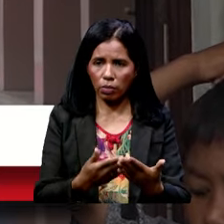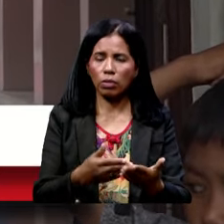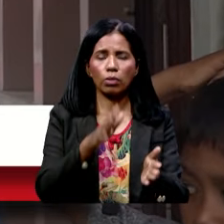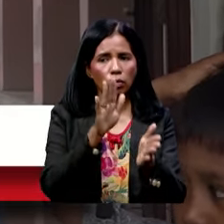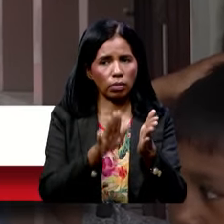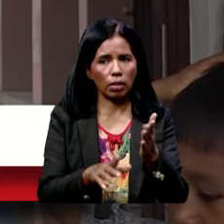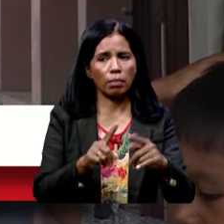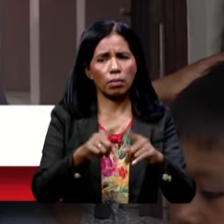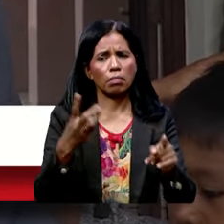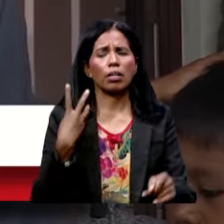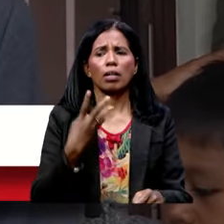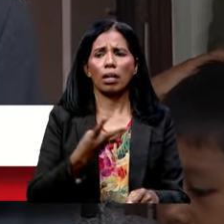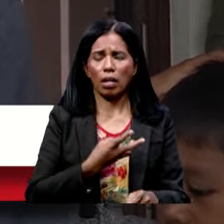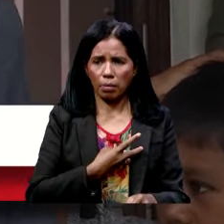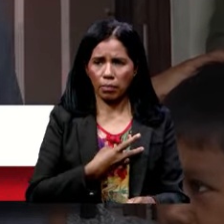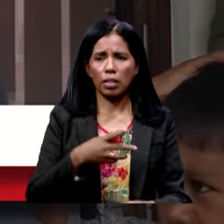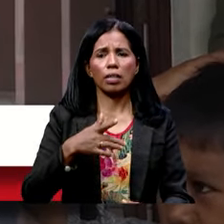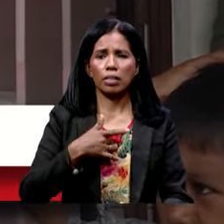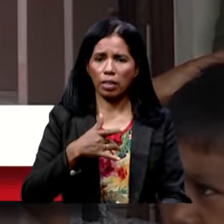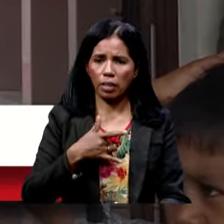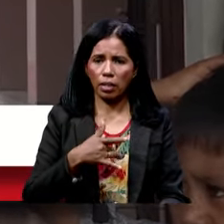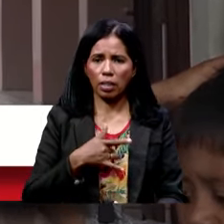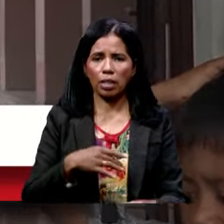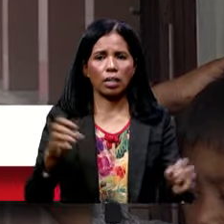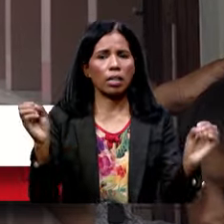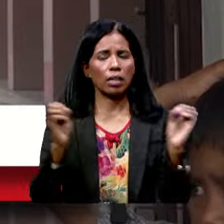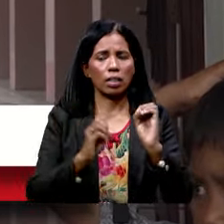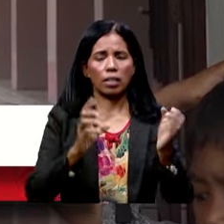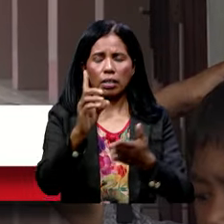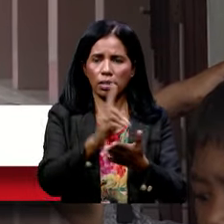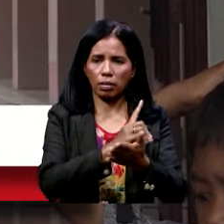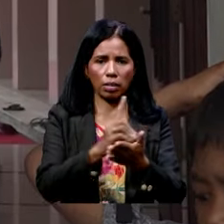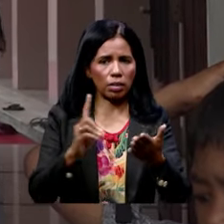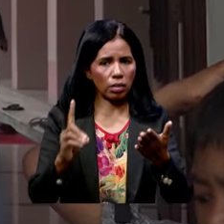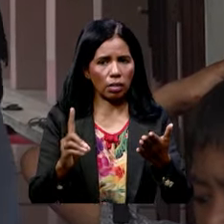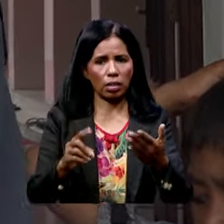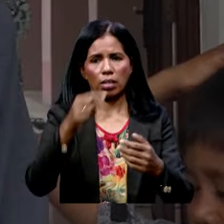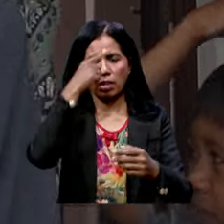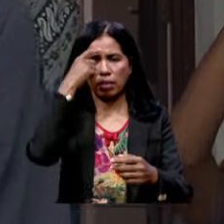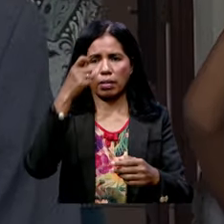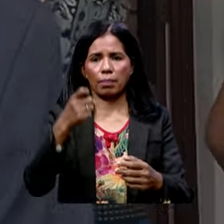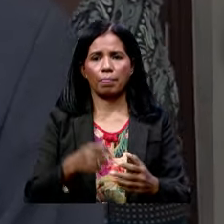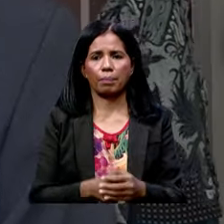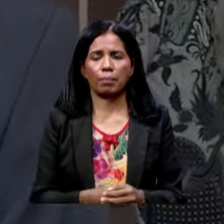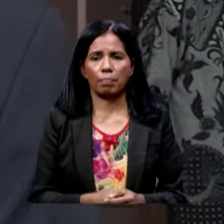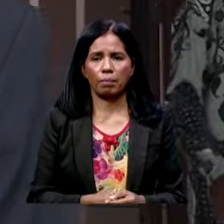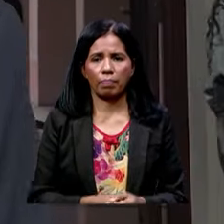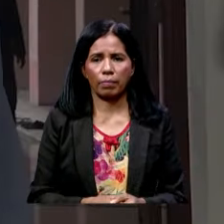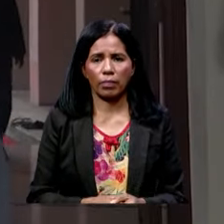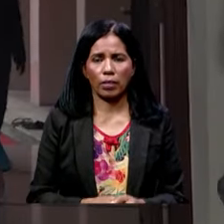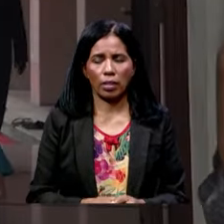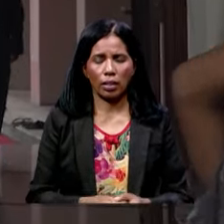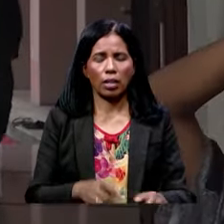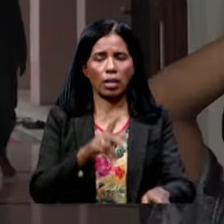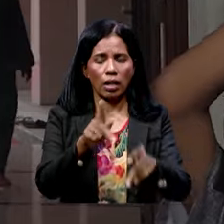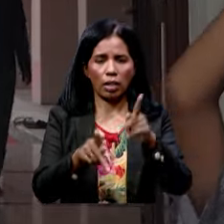be amisenti kata la iha diskriminasi saun ruma, tambah me members komunidad